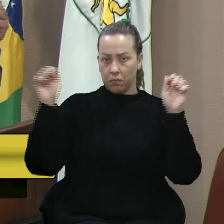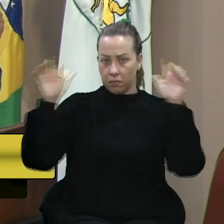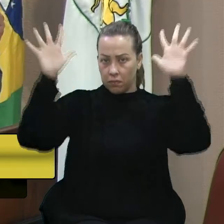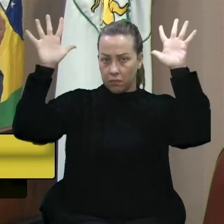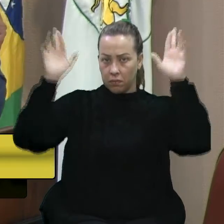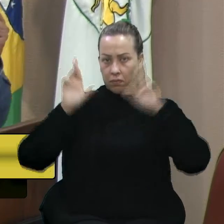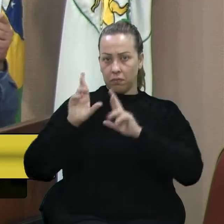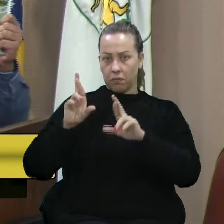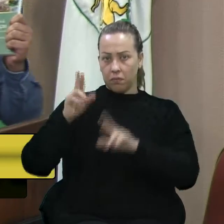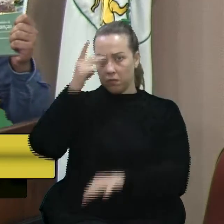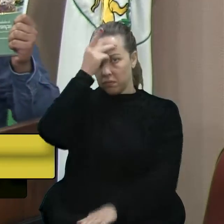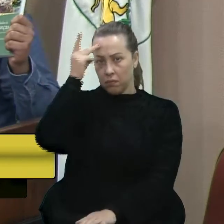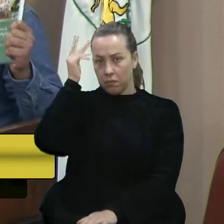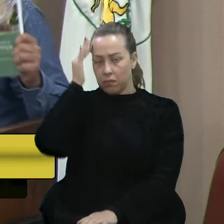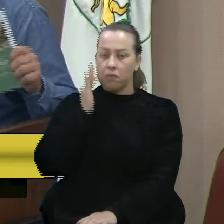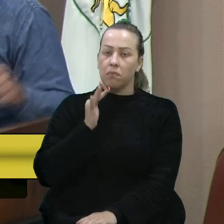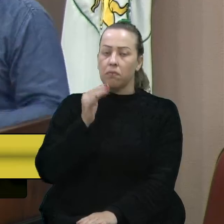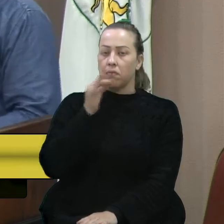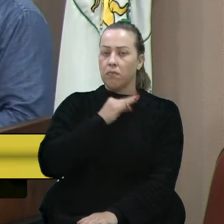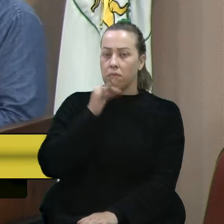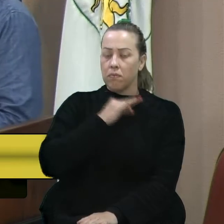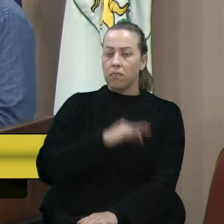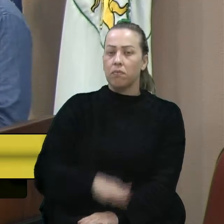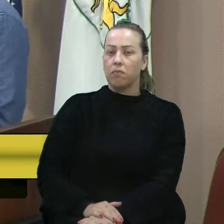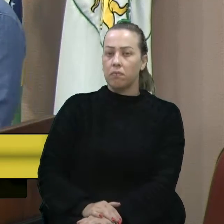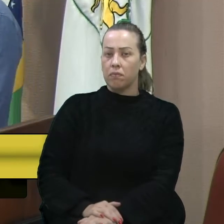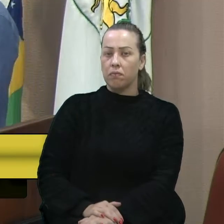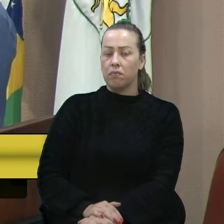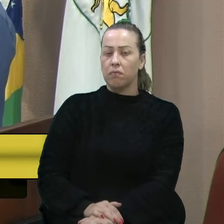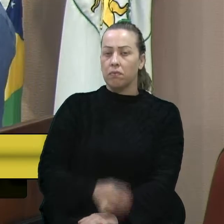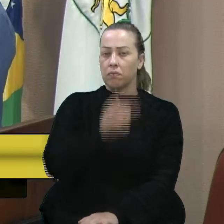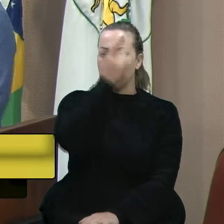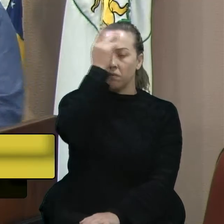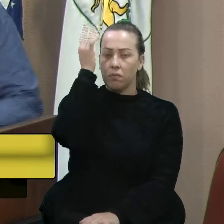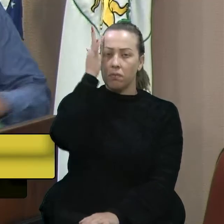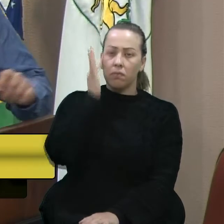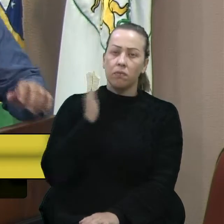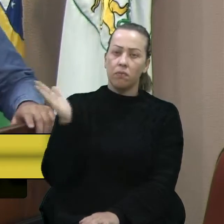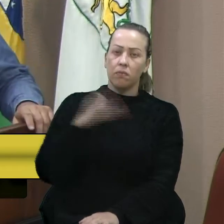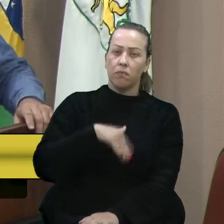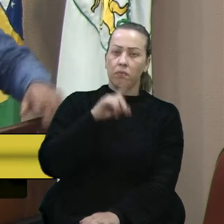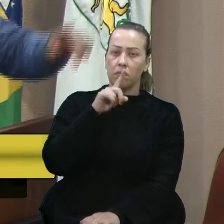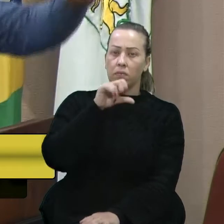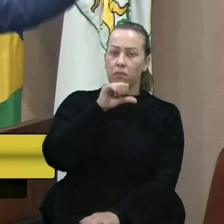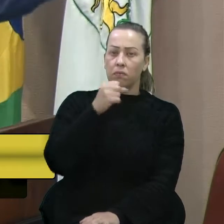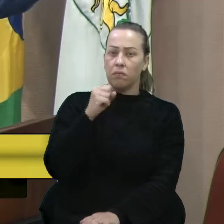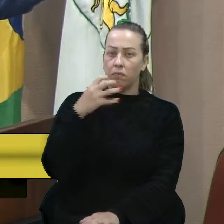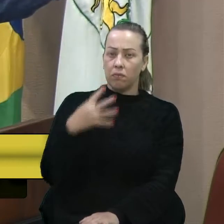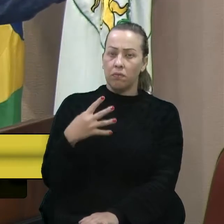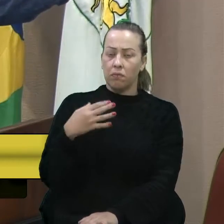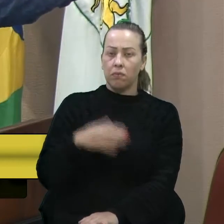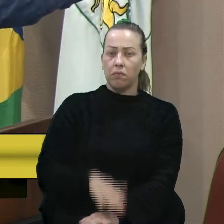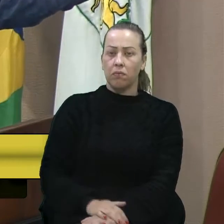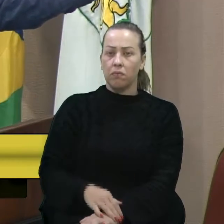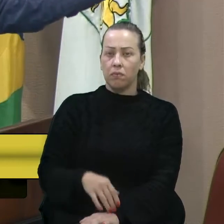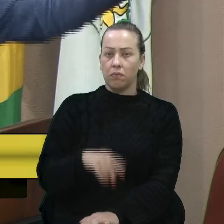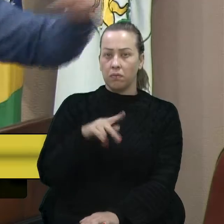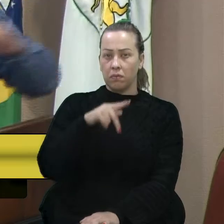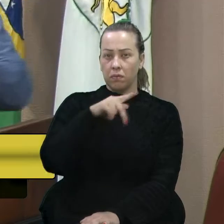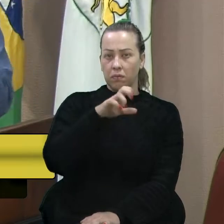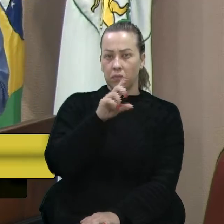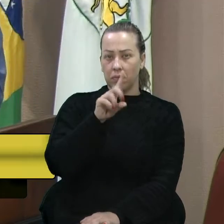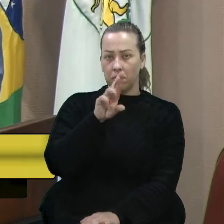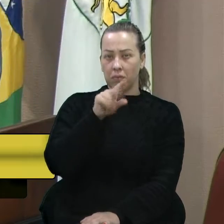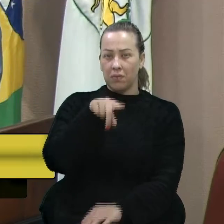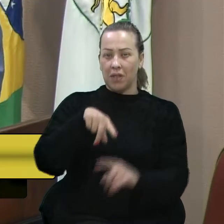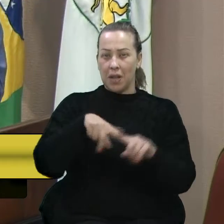Esperanças, Paulo Freire em Caxias do Sul. Freire esteve em Caxias em 1984, aqui no Pedro Carneiro, aqui no Parque